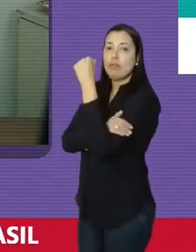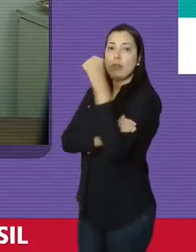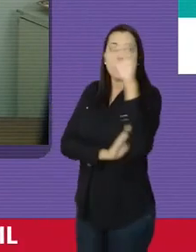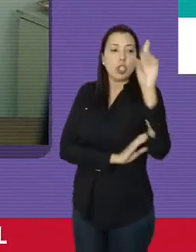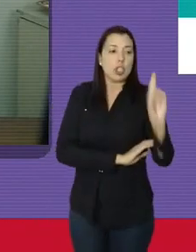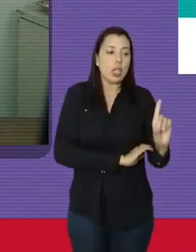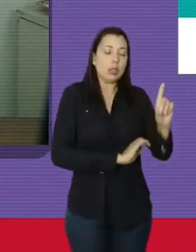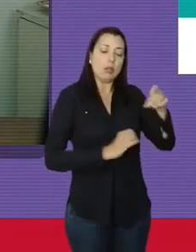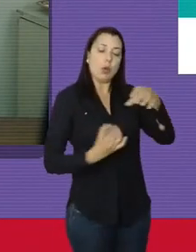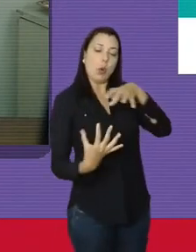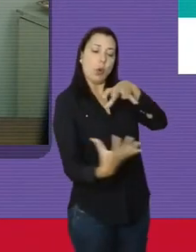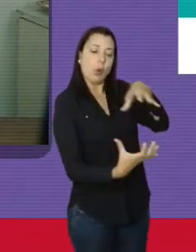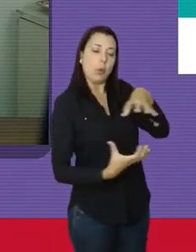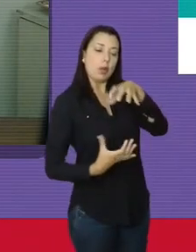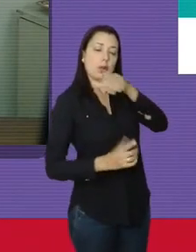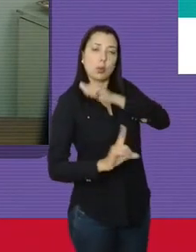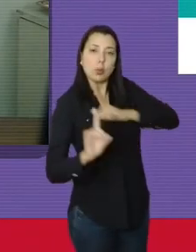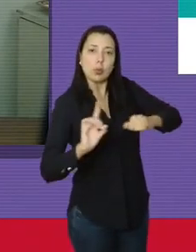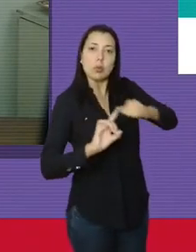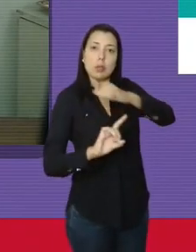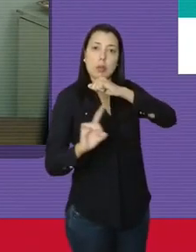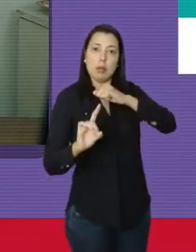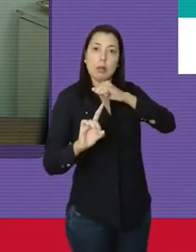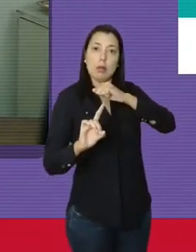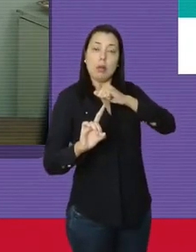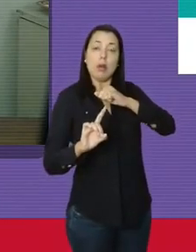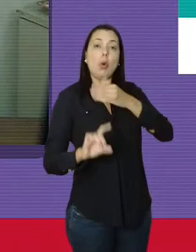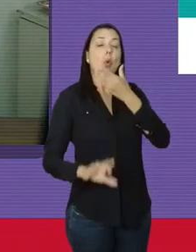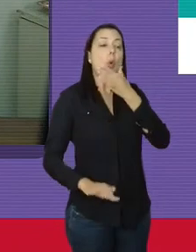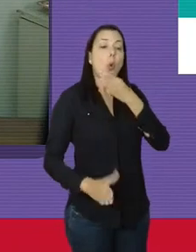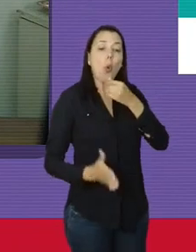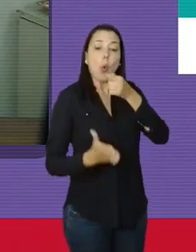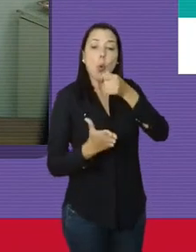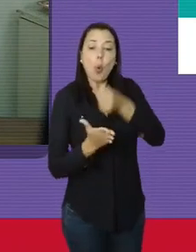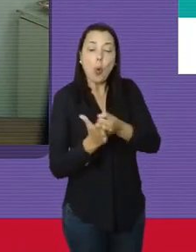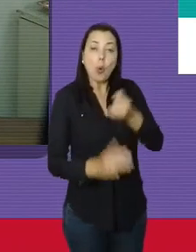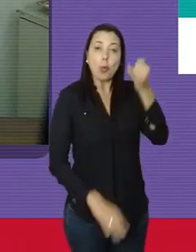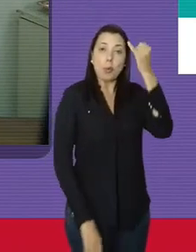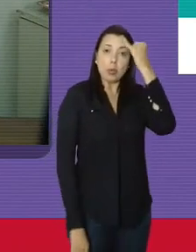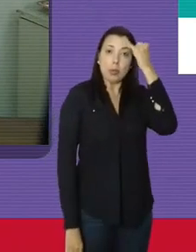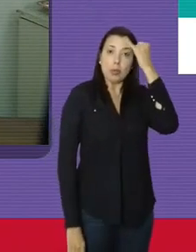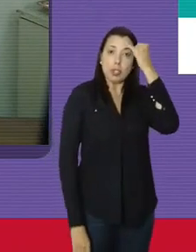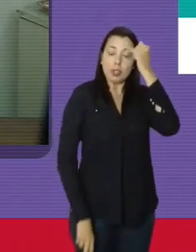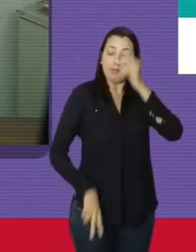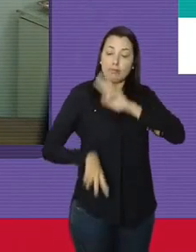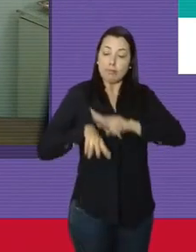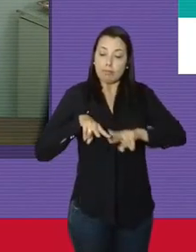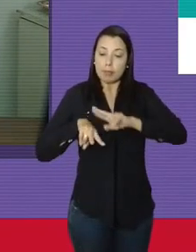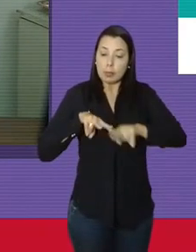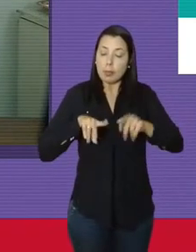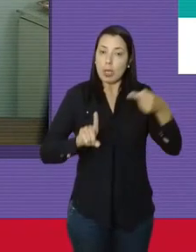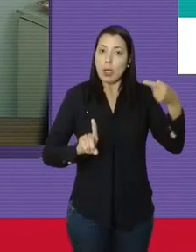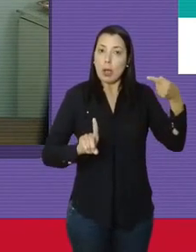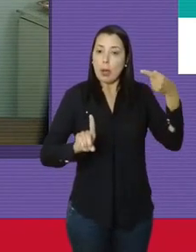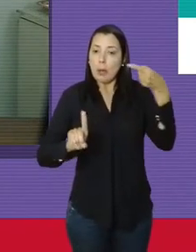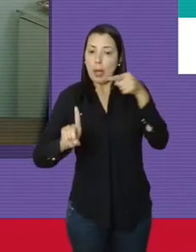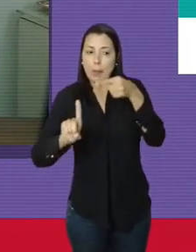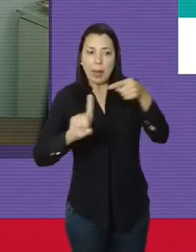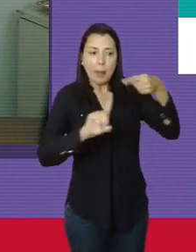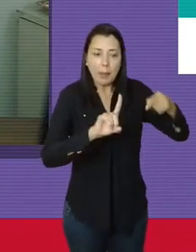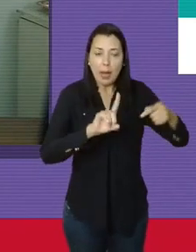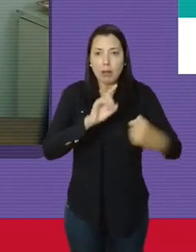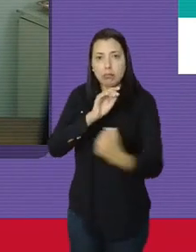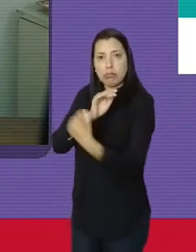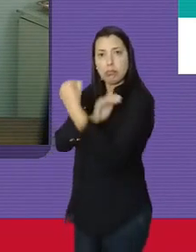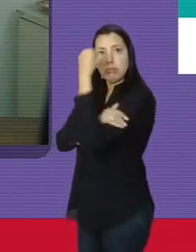chama de globalismo socialista, marxismo cultural e ideologia de gênero. O ataque ao feminismo